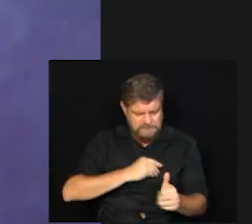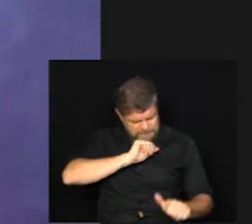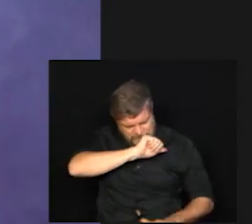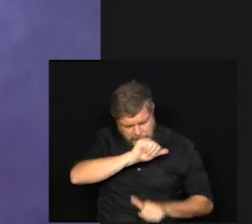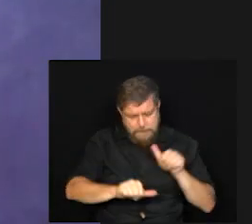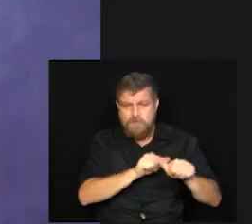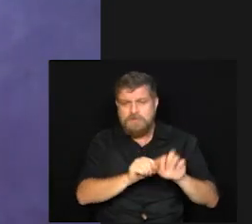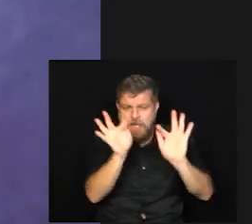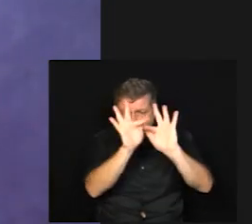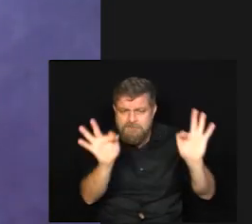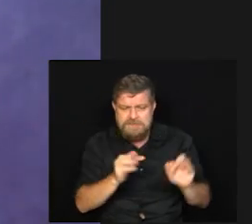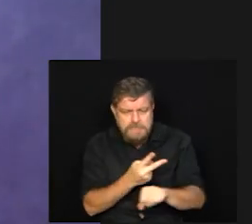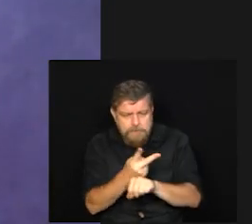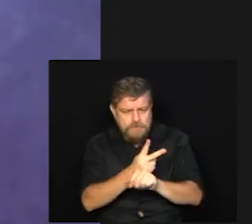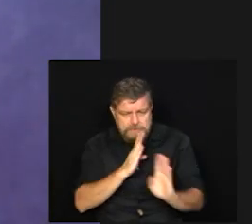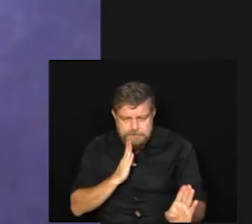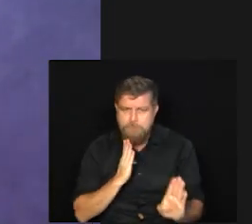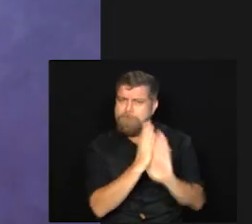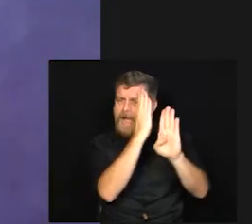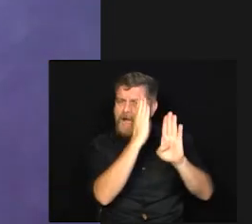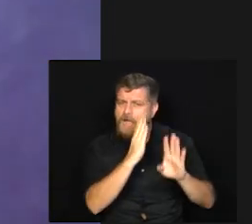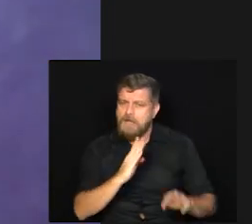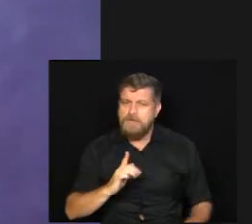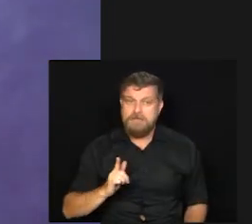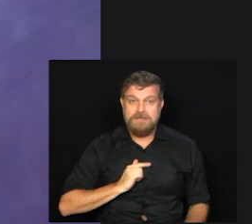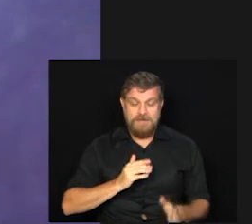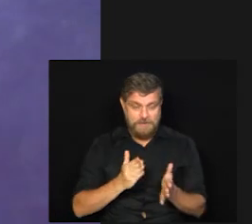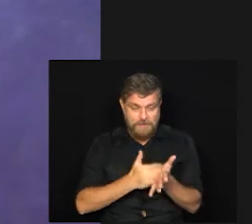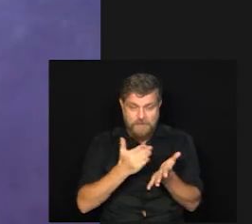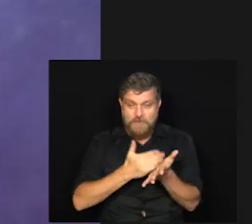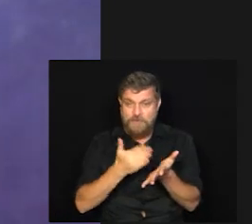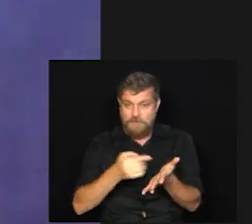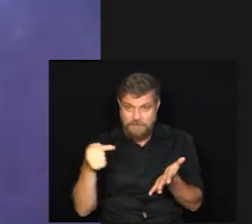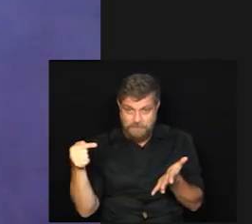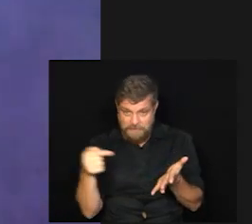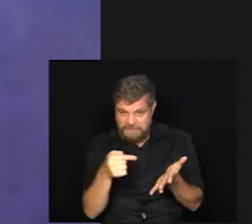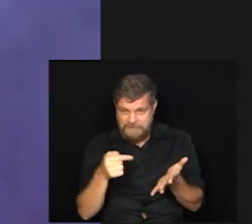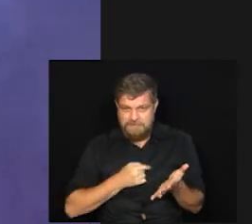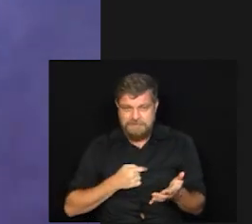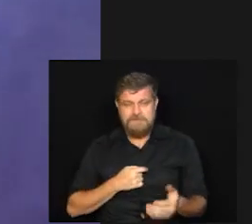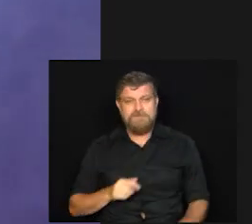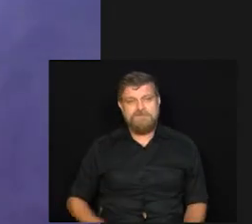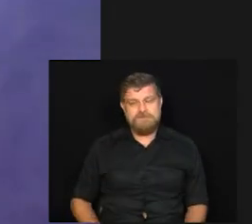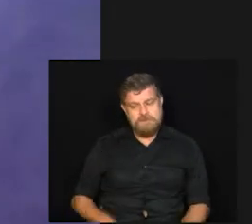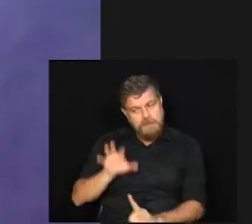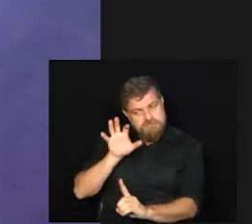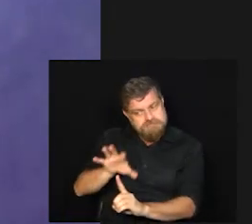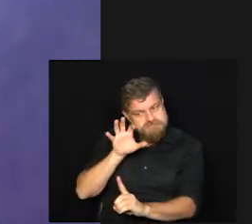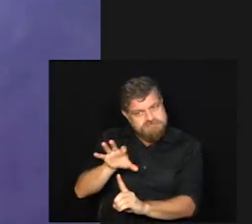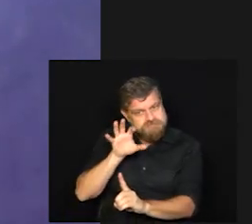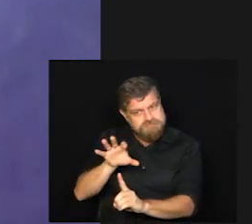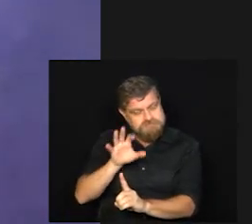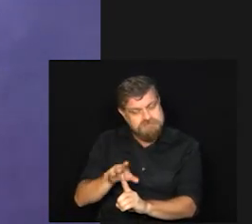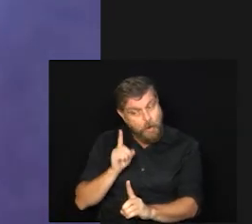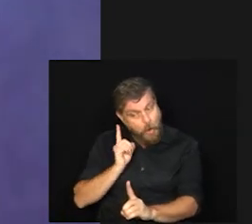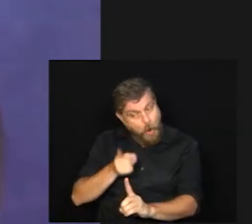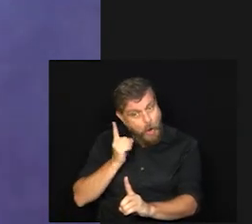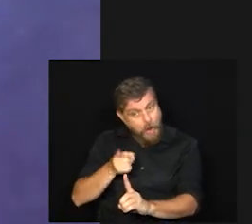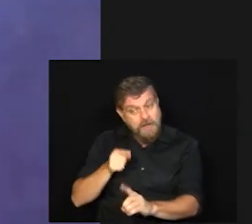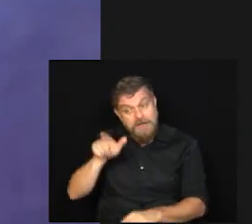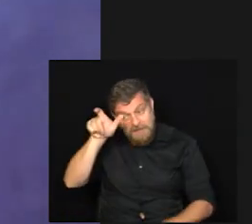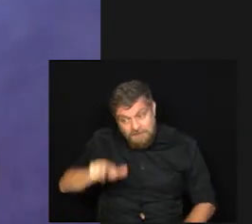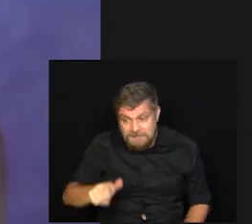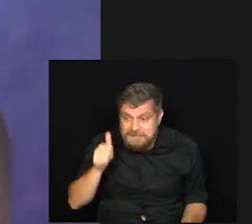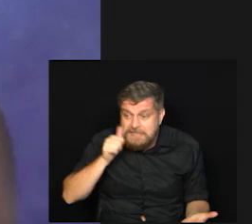busca da sua felicidade. Então, o livro, ele vem realmente dando um chacoalhão nela e mostrando para ela assim,